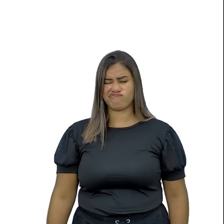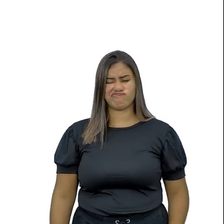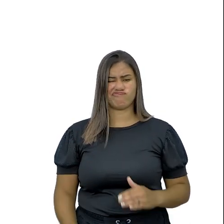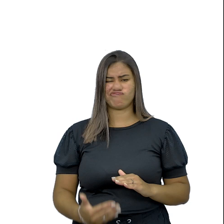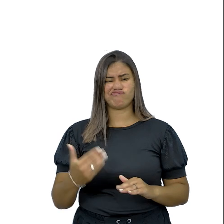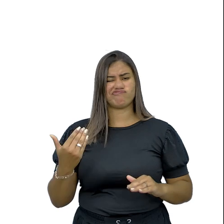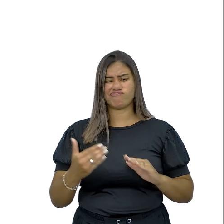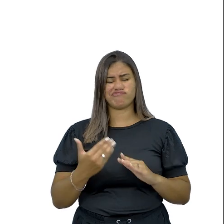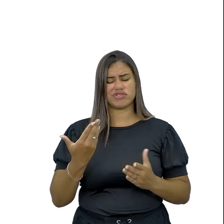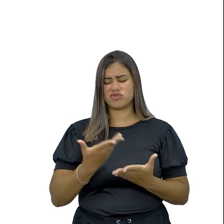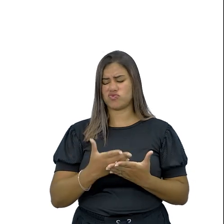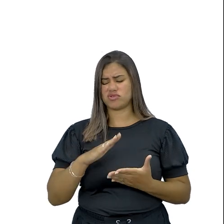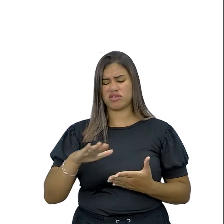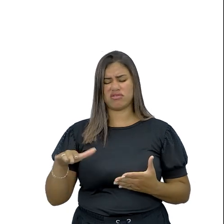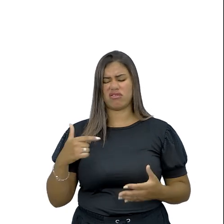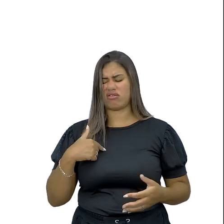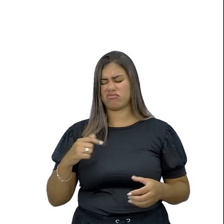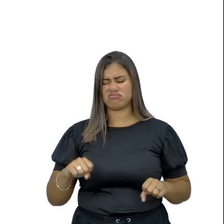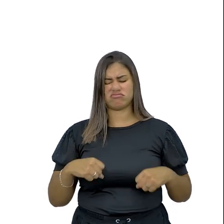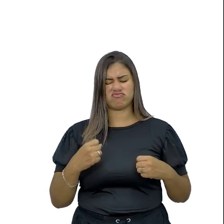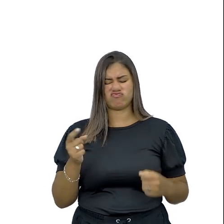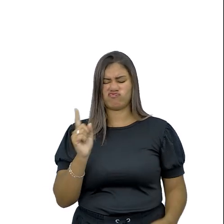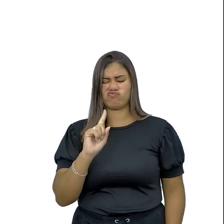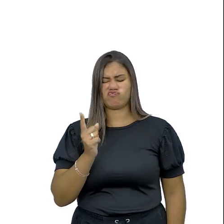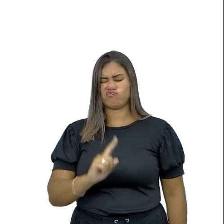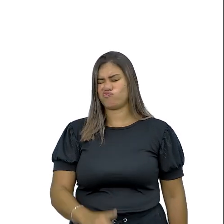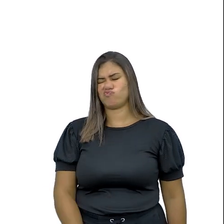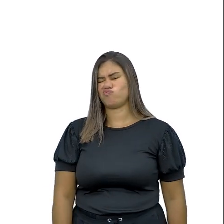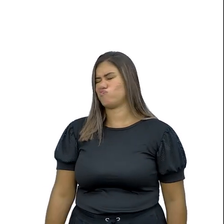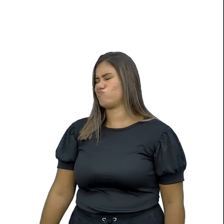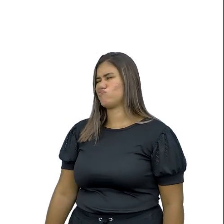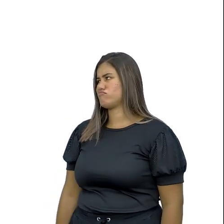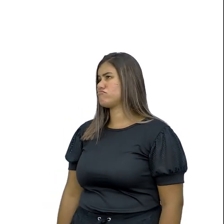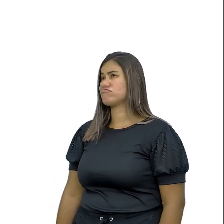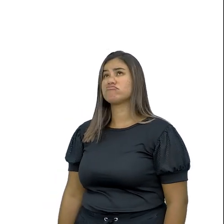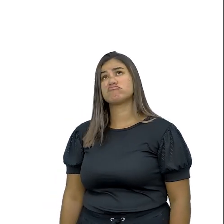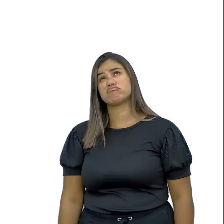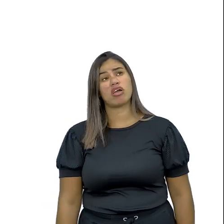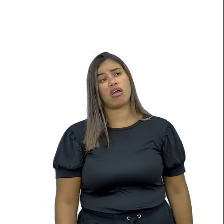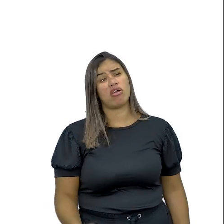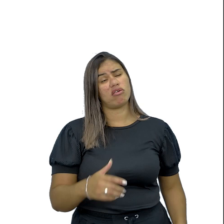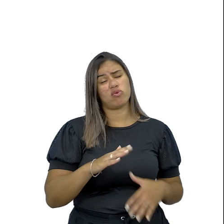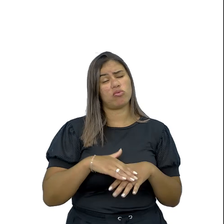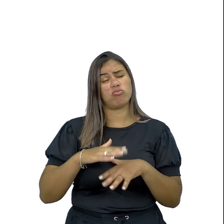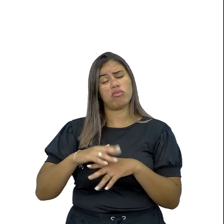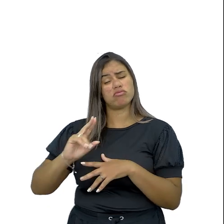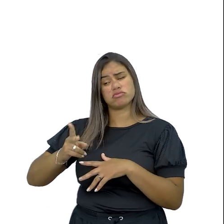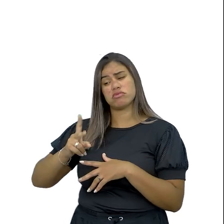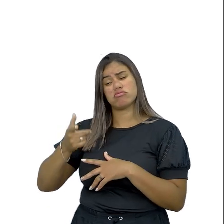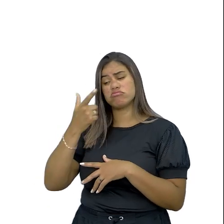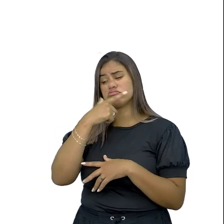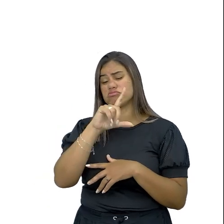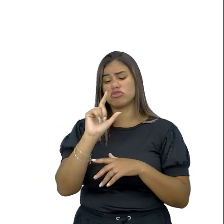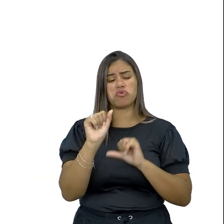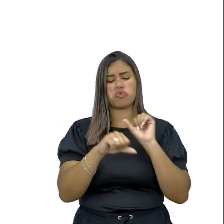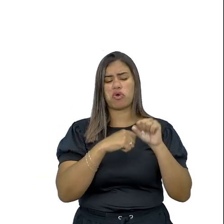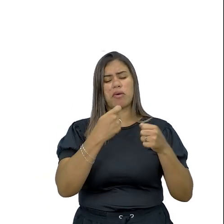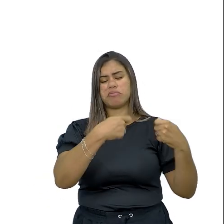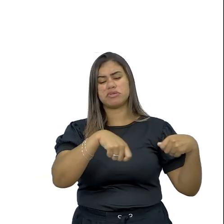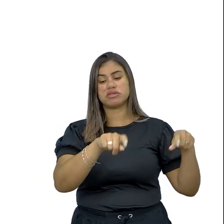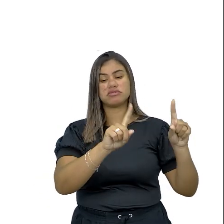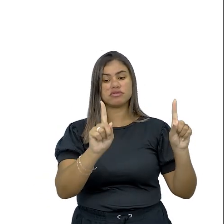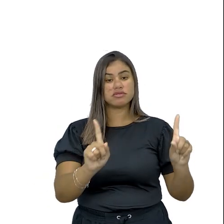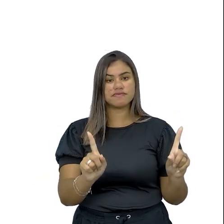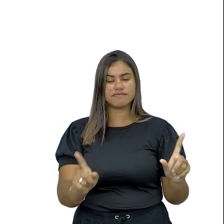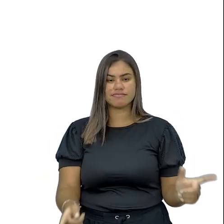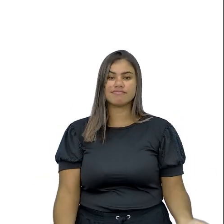meus estudantes, eu não vou me aventurar por esse caminho, não, eu vou continuar fazendo assim, porque assim sempre deu certo, né?